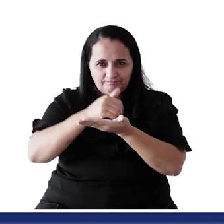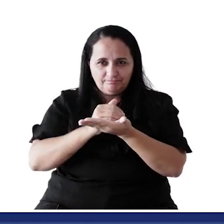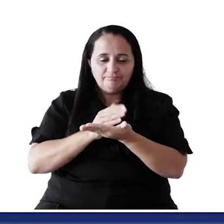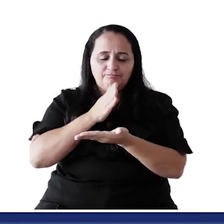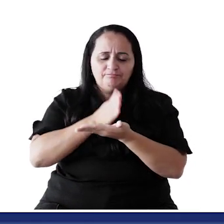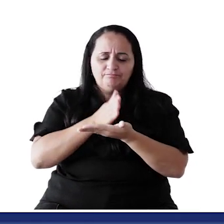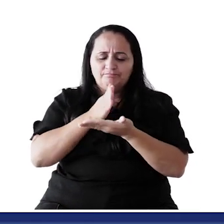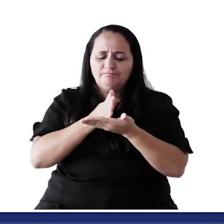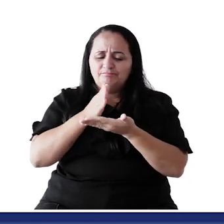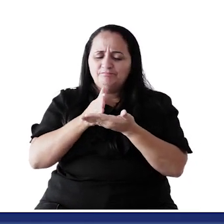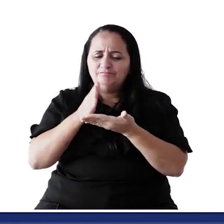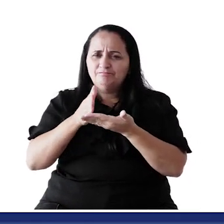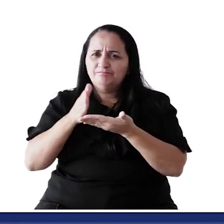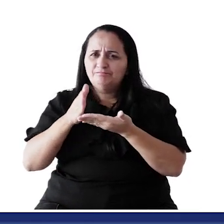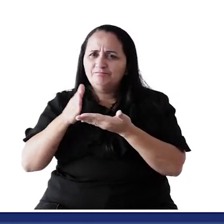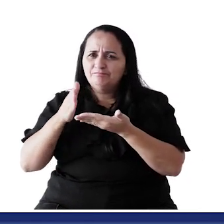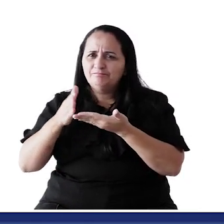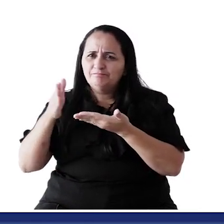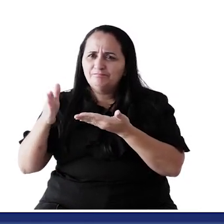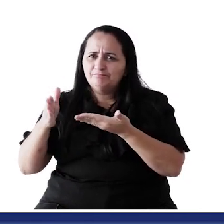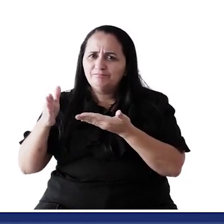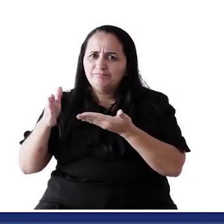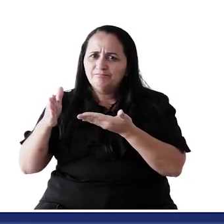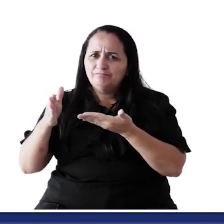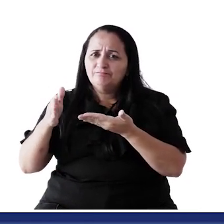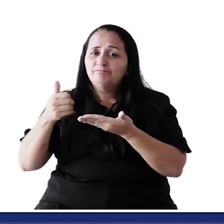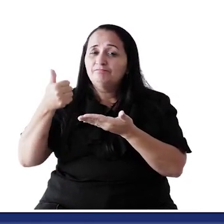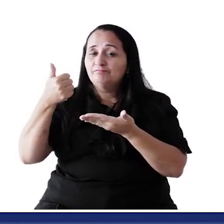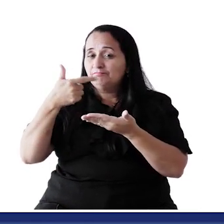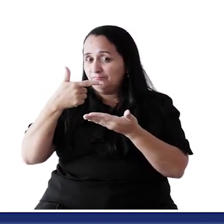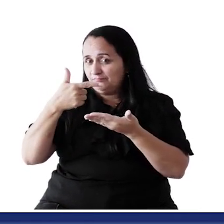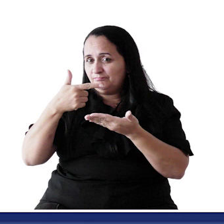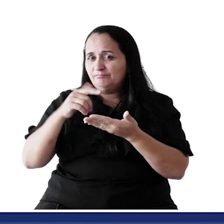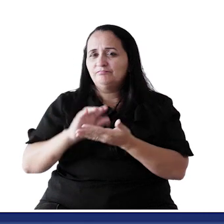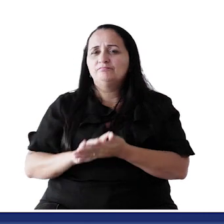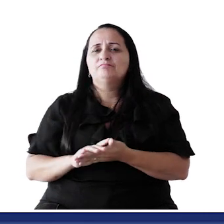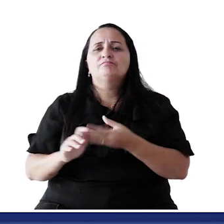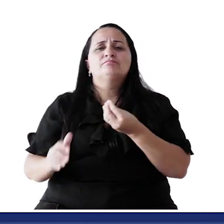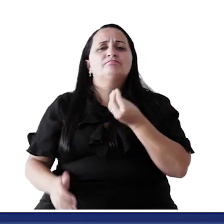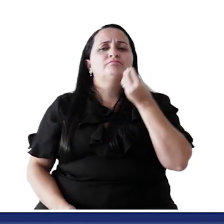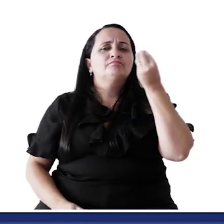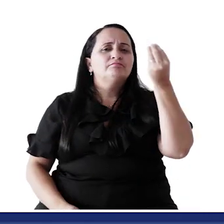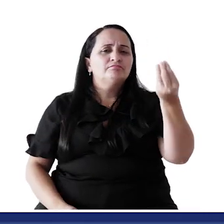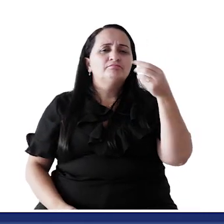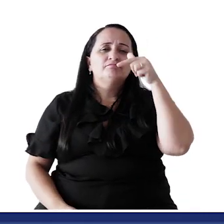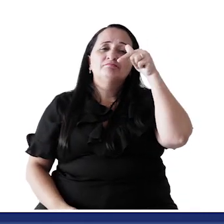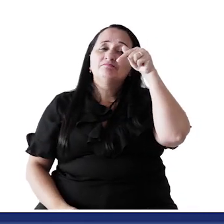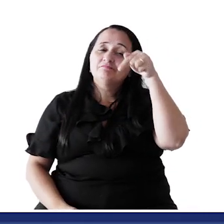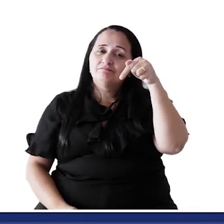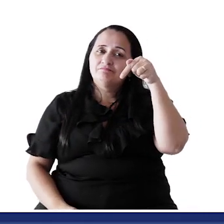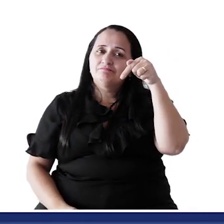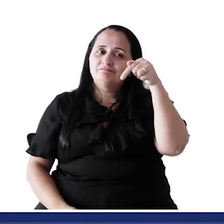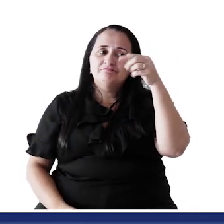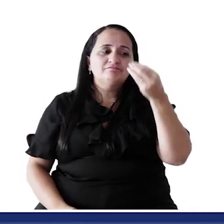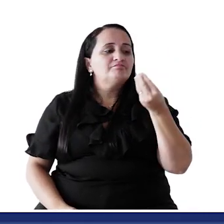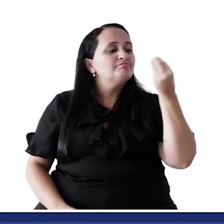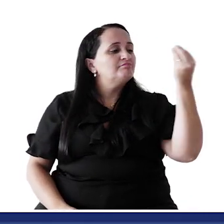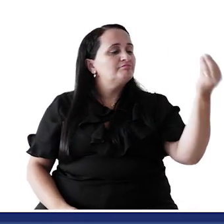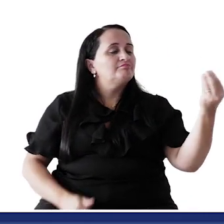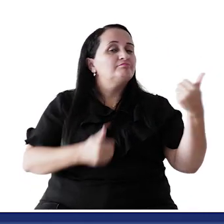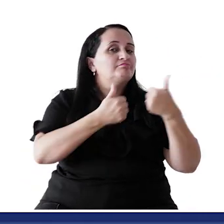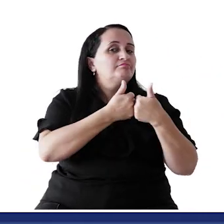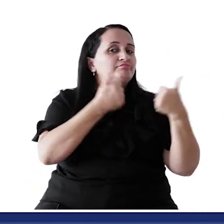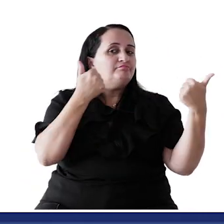sua vizinha e ficou com o restante. Que fração do total representa os pedaços